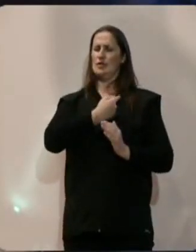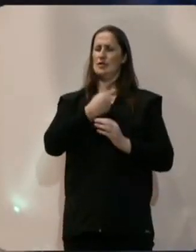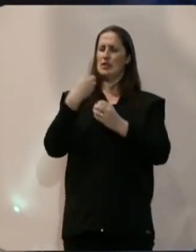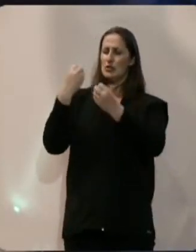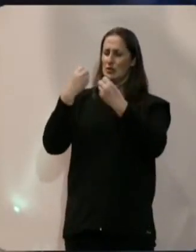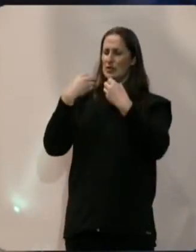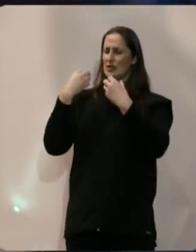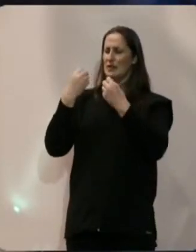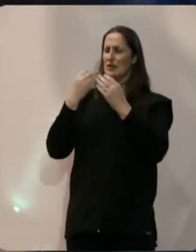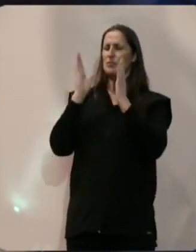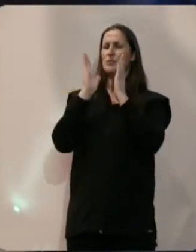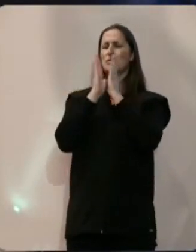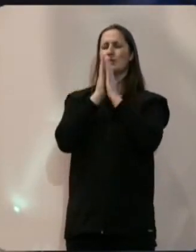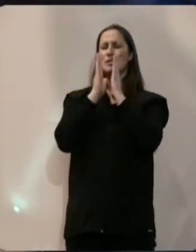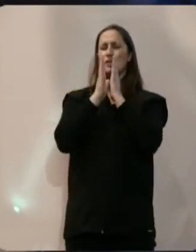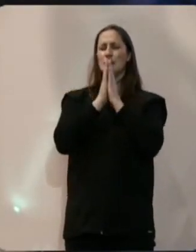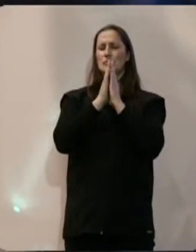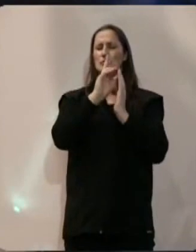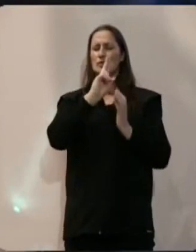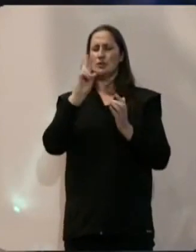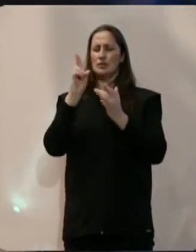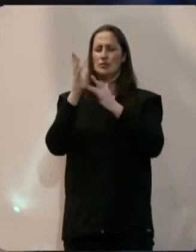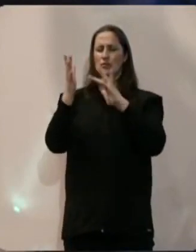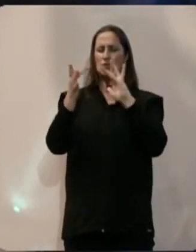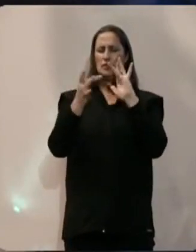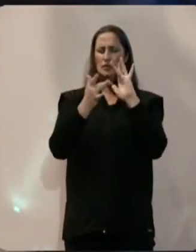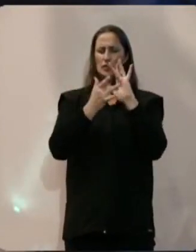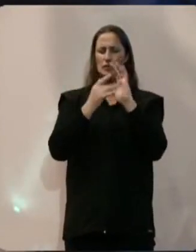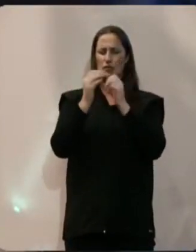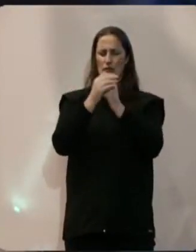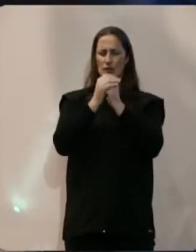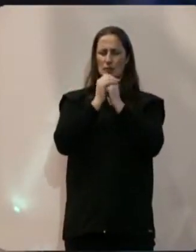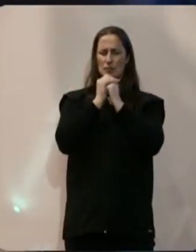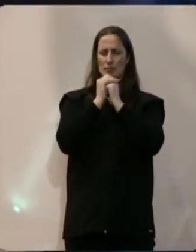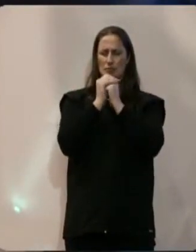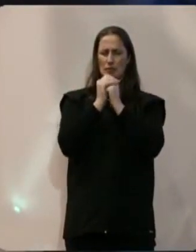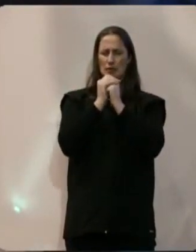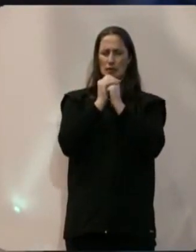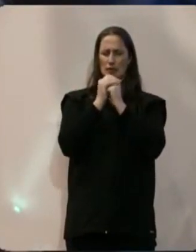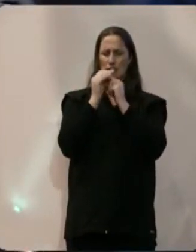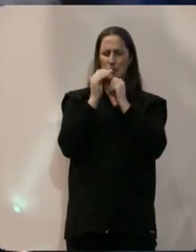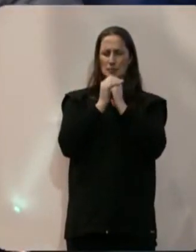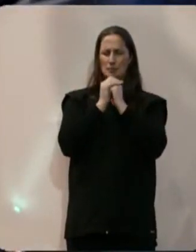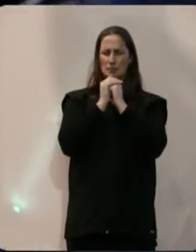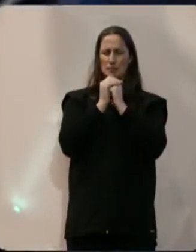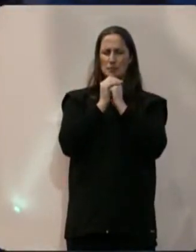nós. É aquilo que oramos em nome de Jesus. Amém e amém.